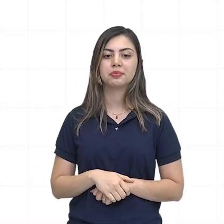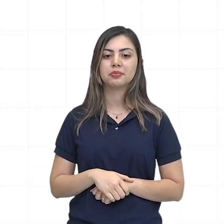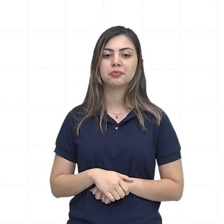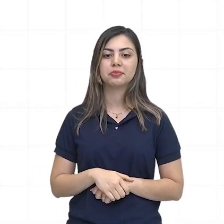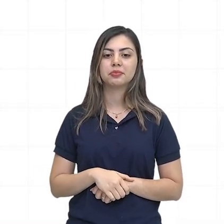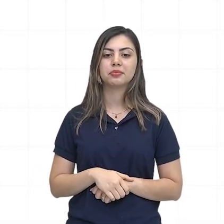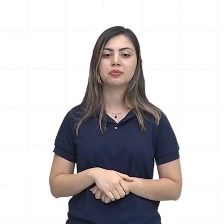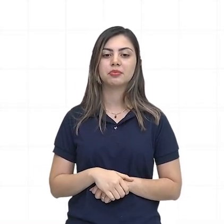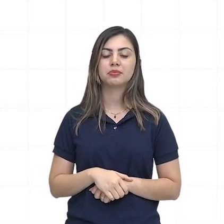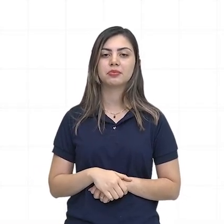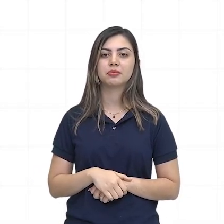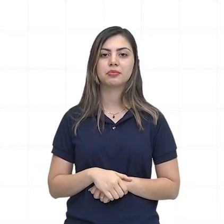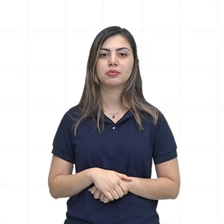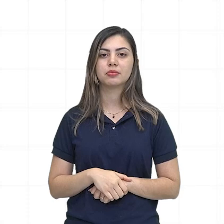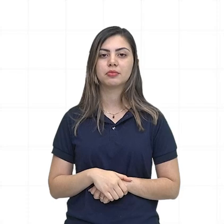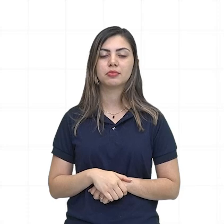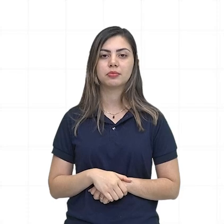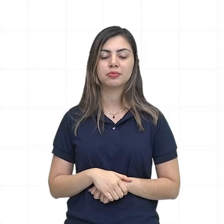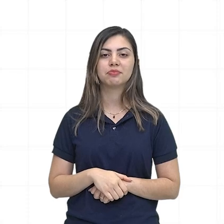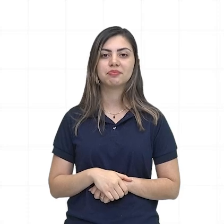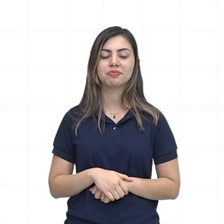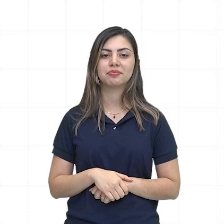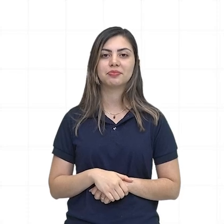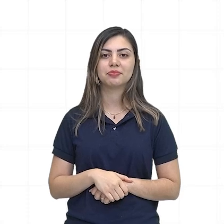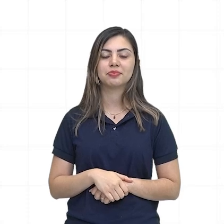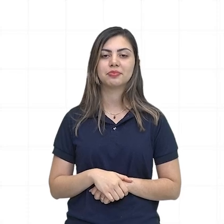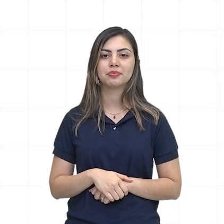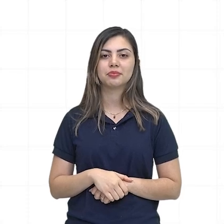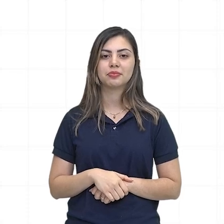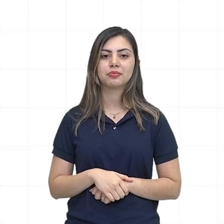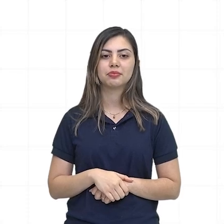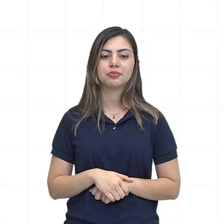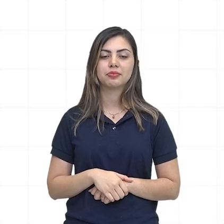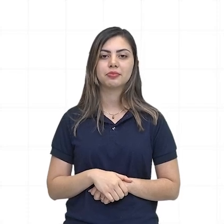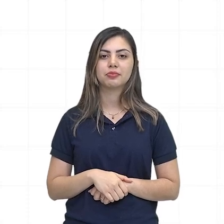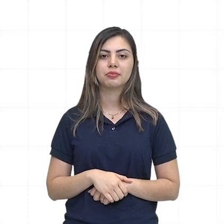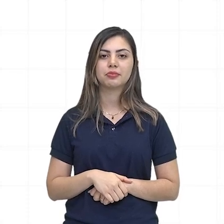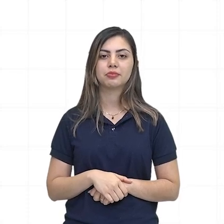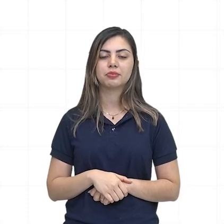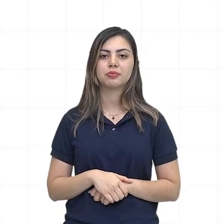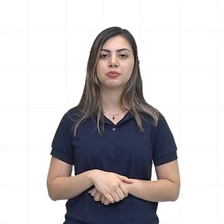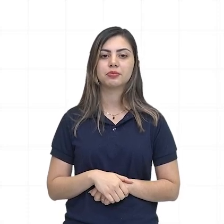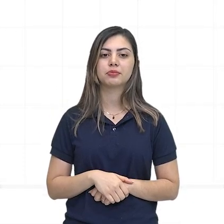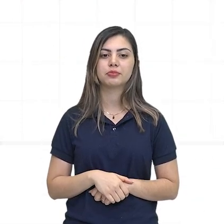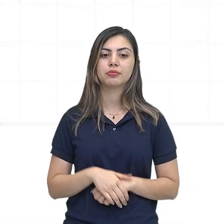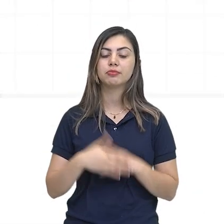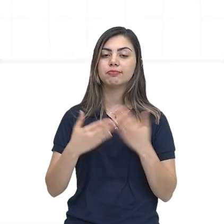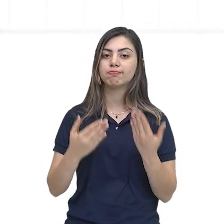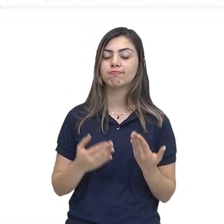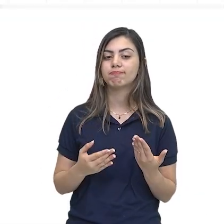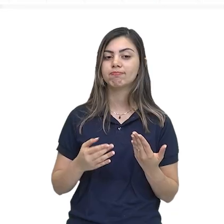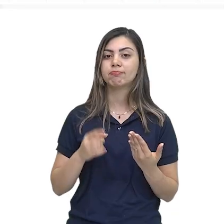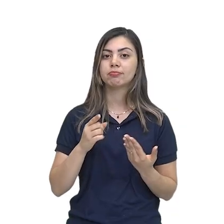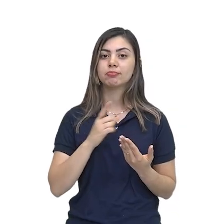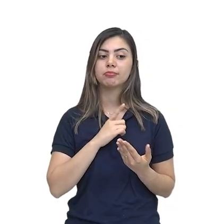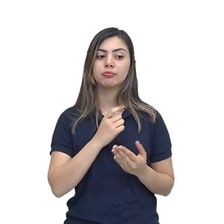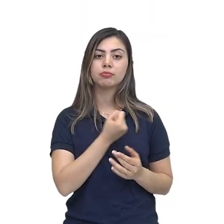0,00064. Beleza? Muito bem. Então, quando nós estamos trabalhando